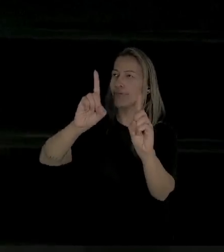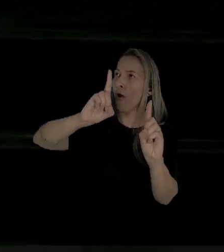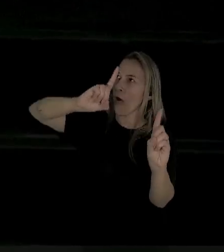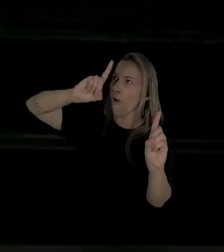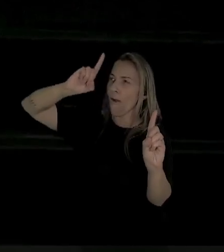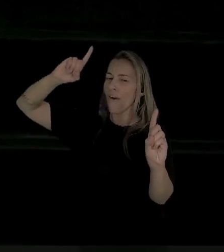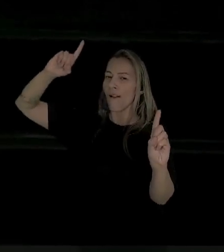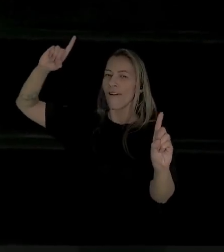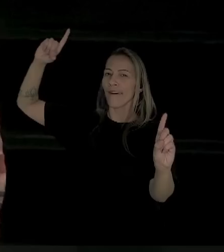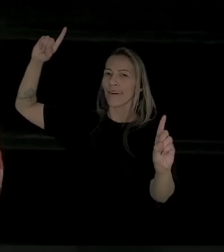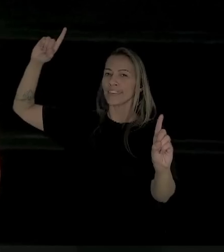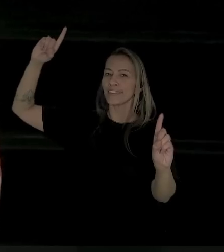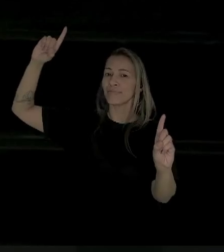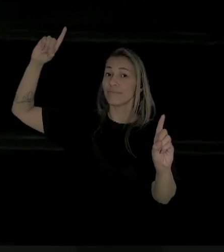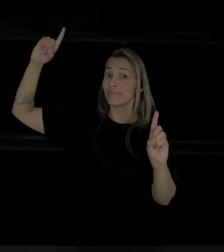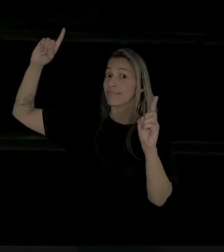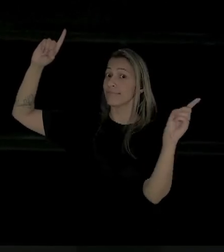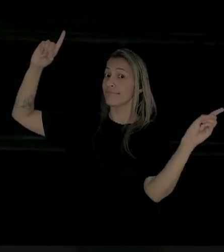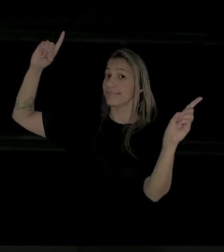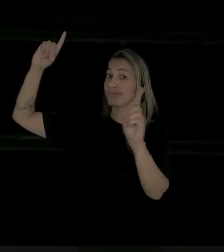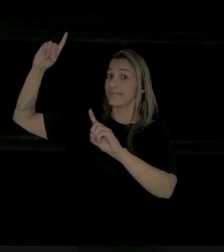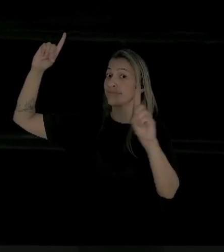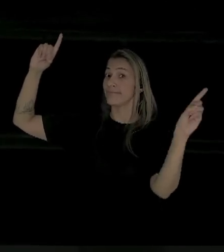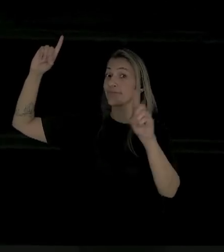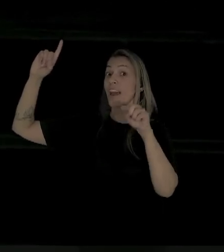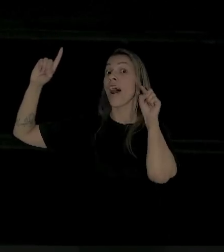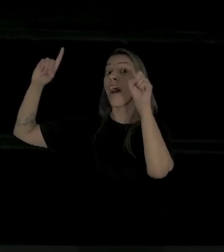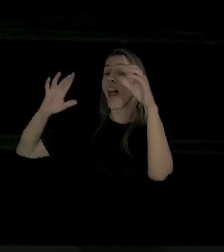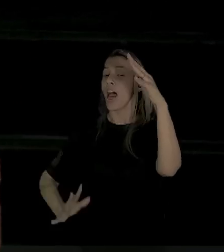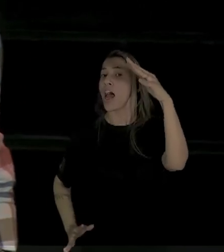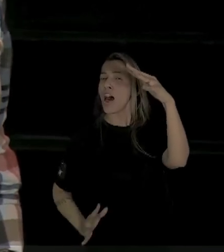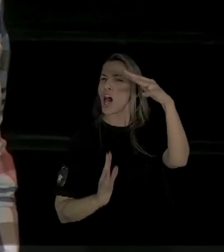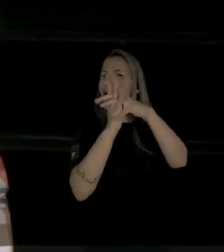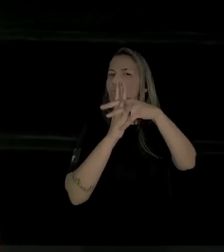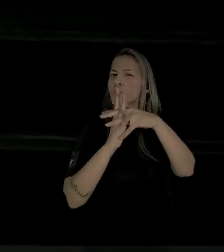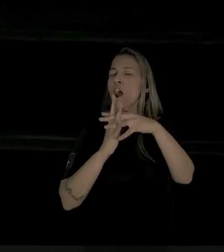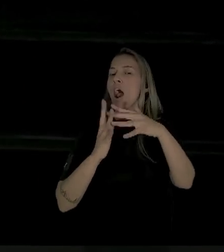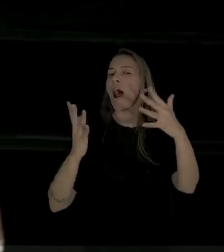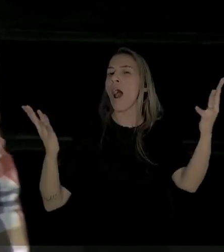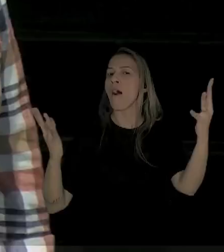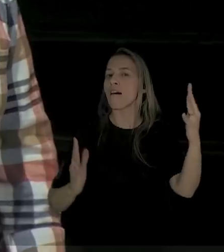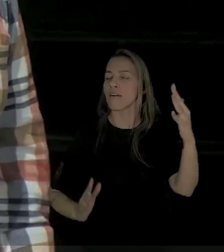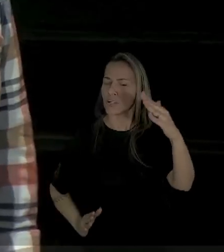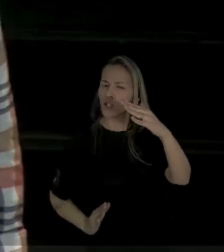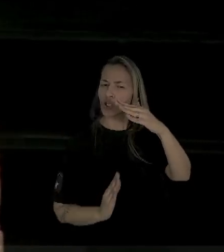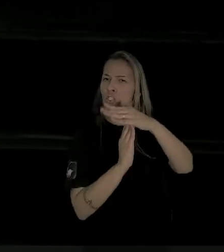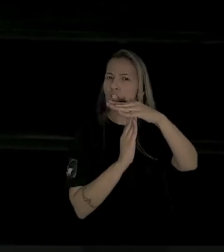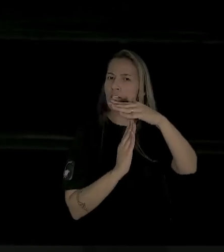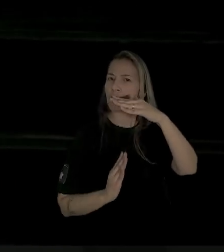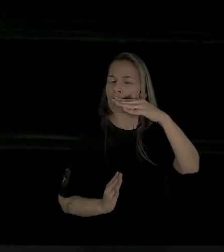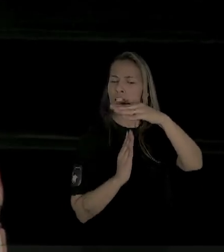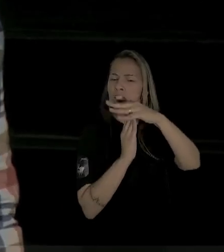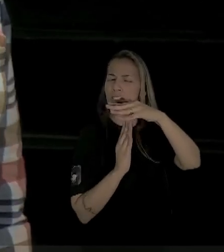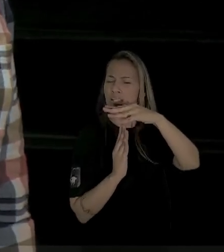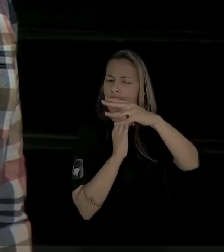teu Deus não muda o tom da voz. Qual é o limite de um usado? Qual é o limite de um escolhido? O limite de um